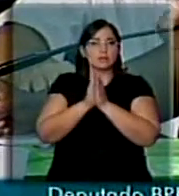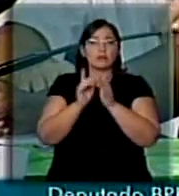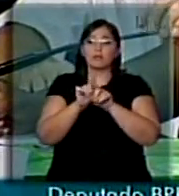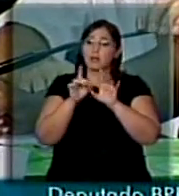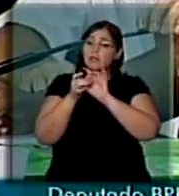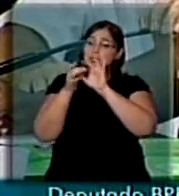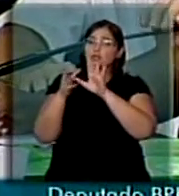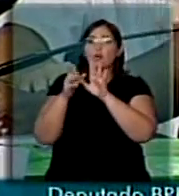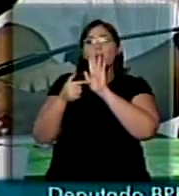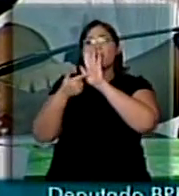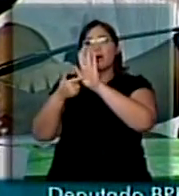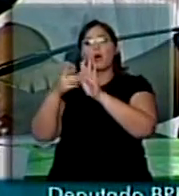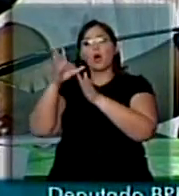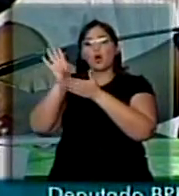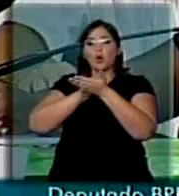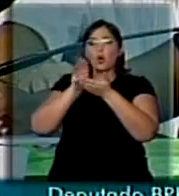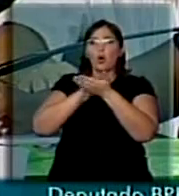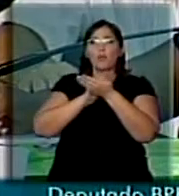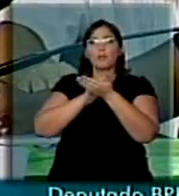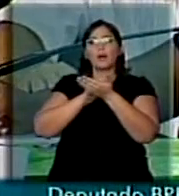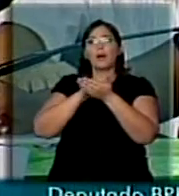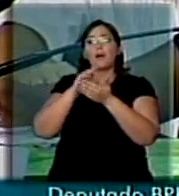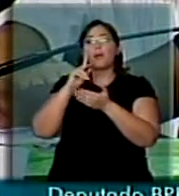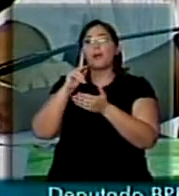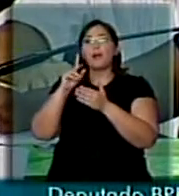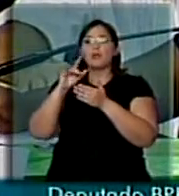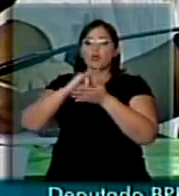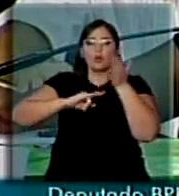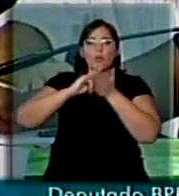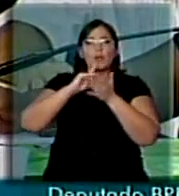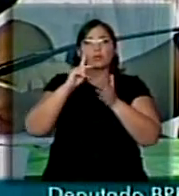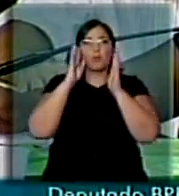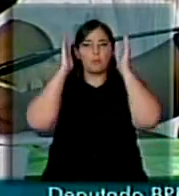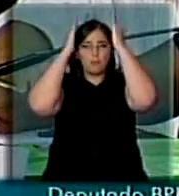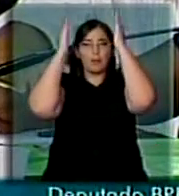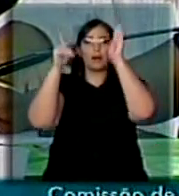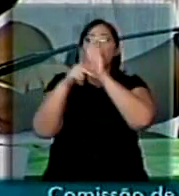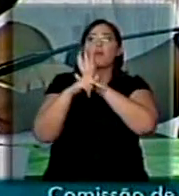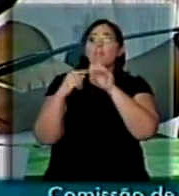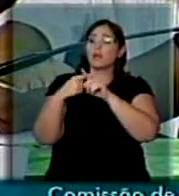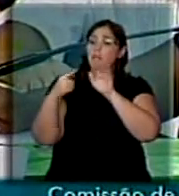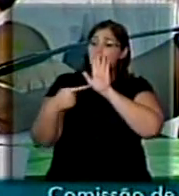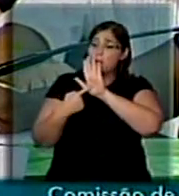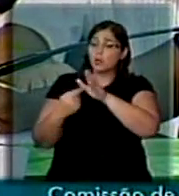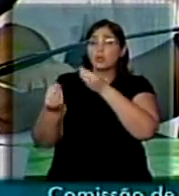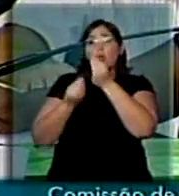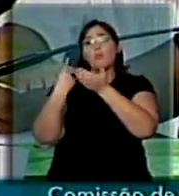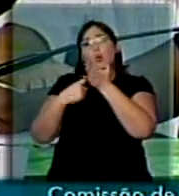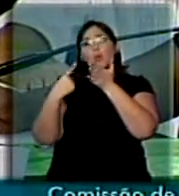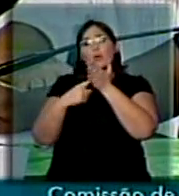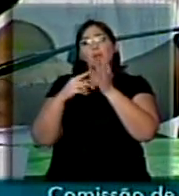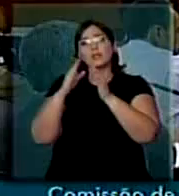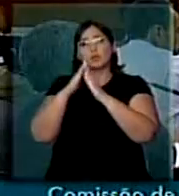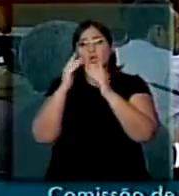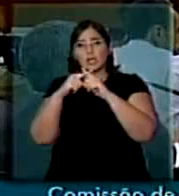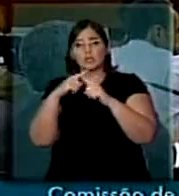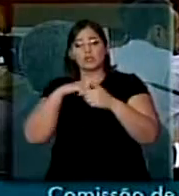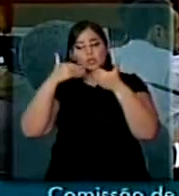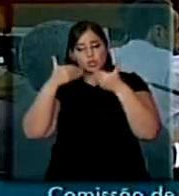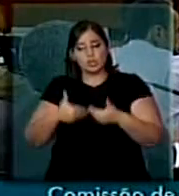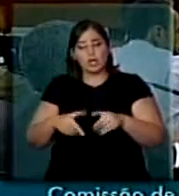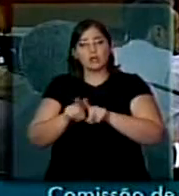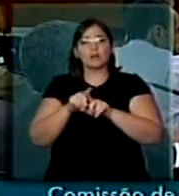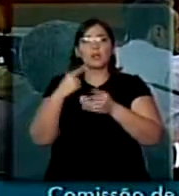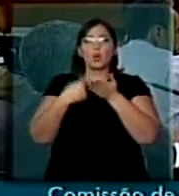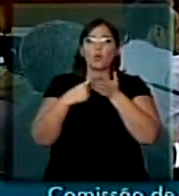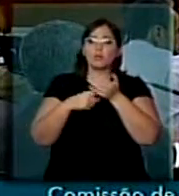cópia do anel papal, justamente mostrando o compromisso da igreja com a dignidade e o seu compromisso com